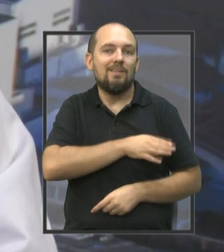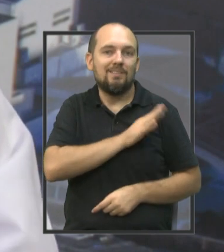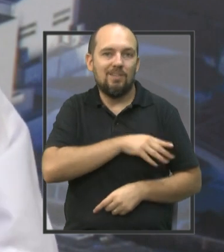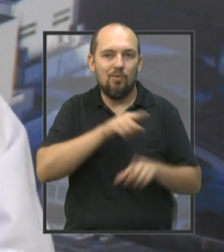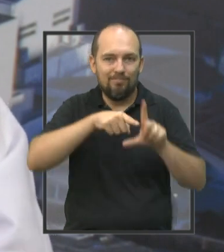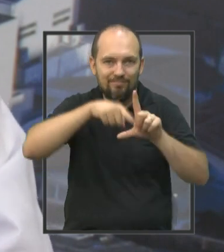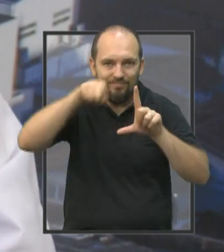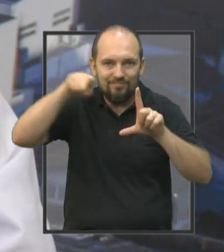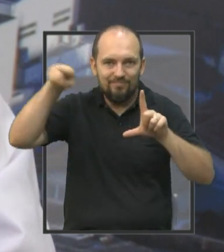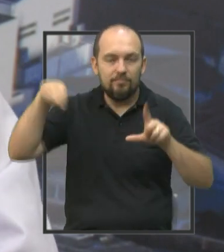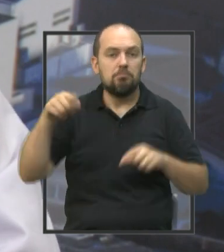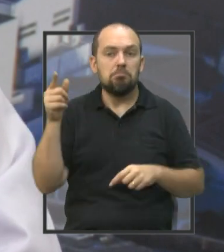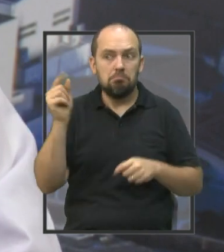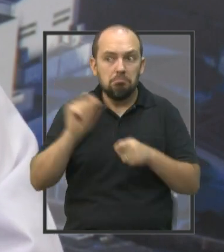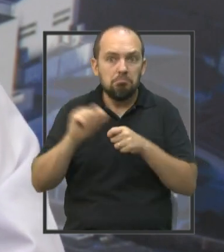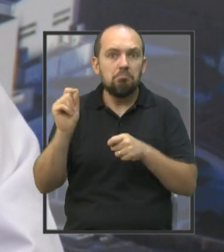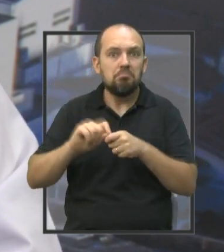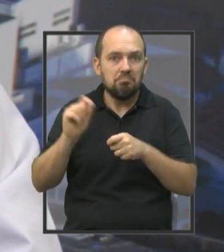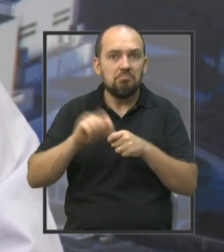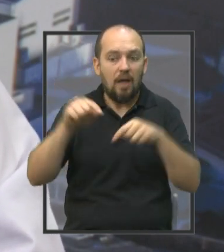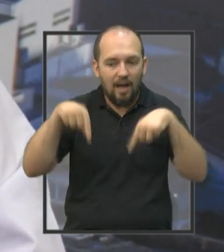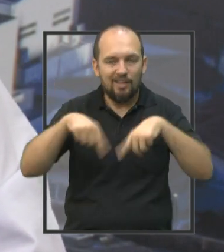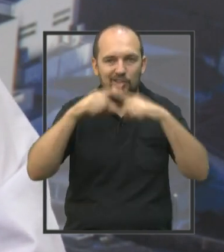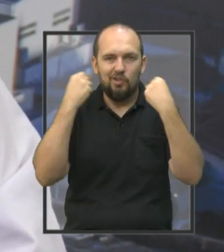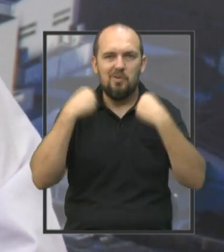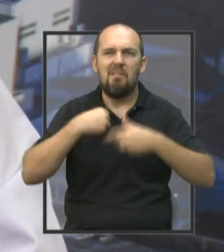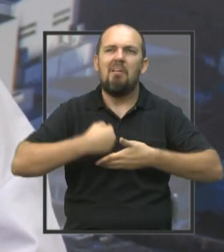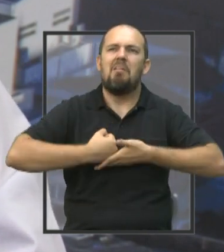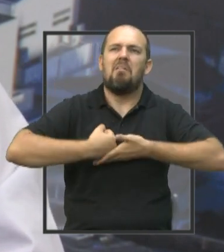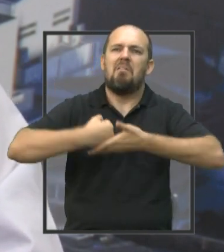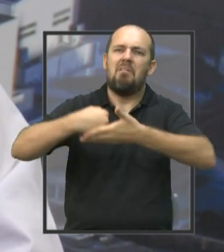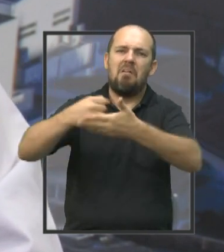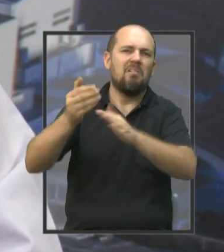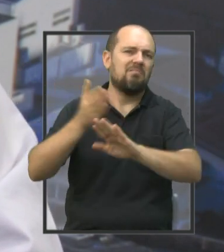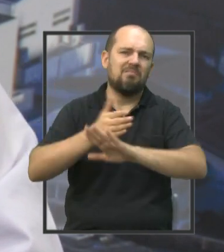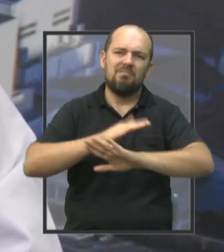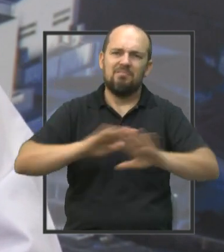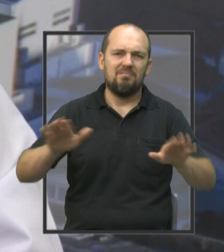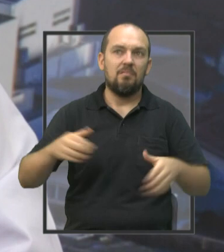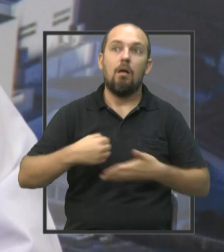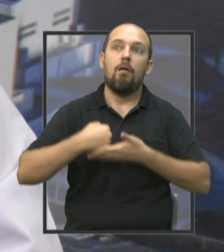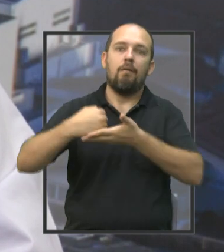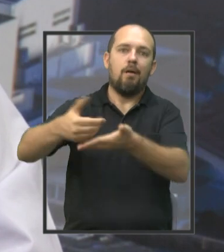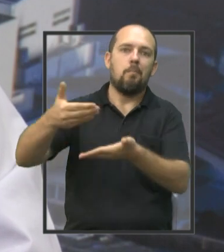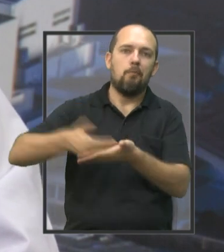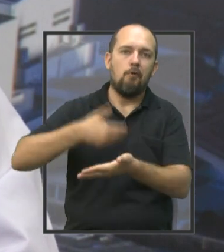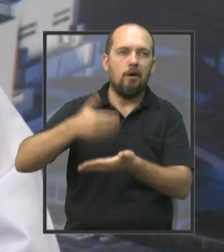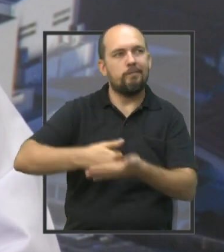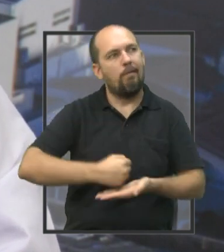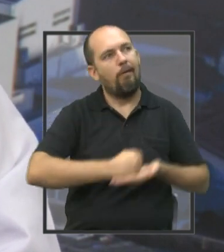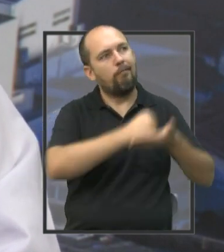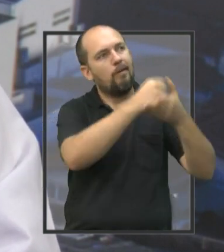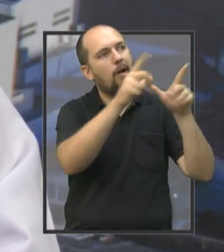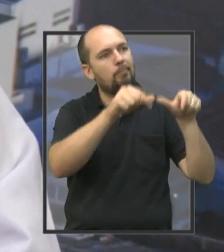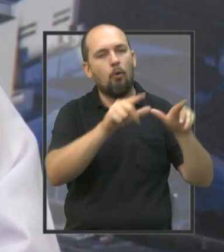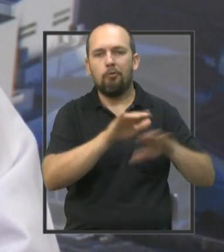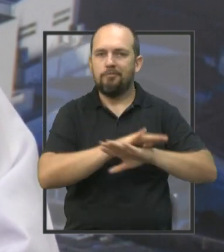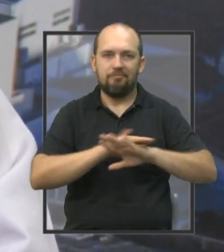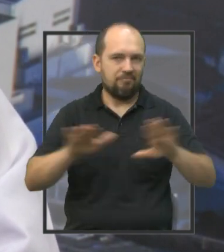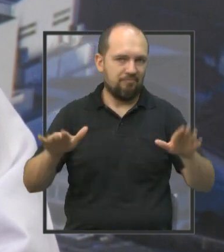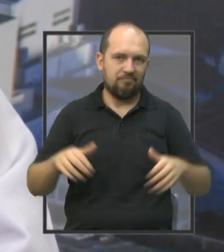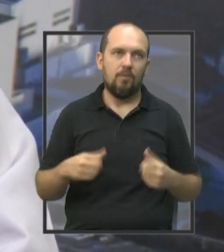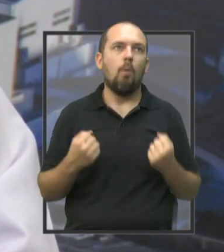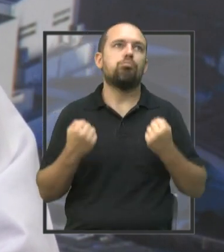feito. As pessoas deixaram de ser encaminhadas para fora, para Botucatu, para Bauru, entendeu? Para fazer